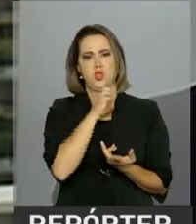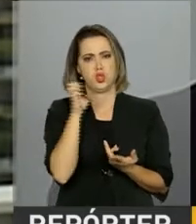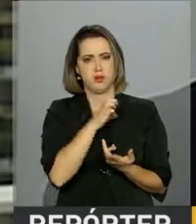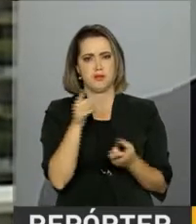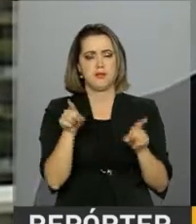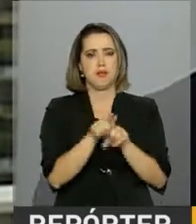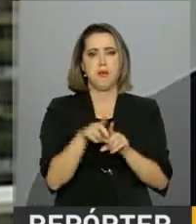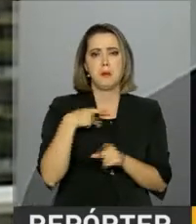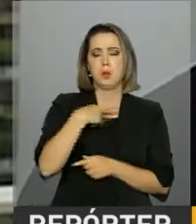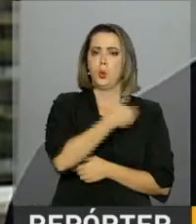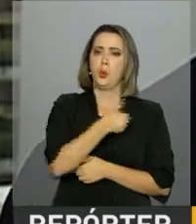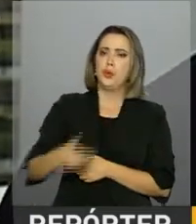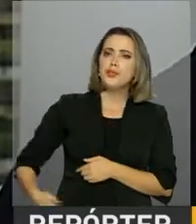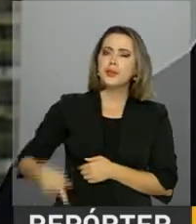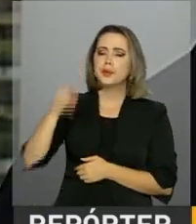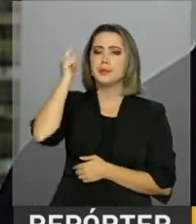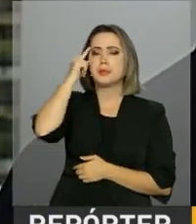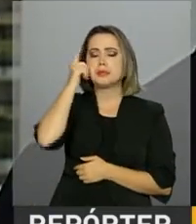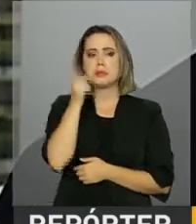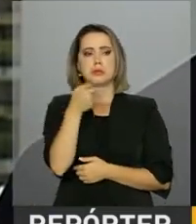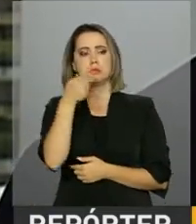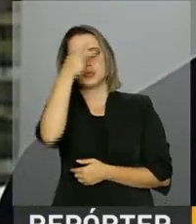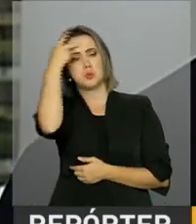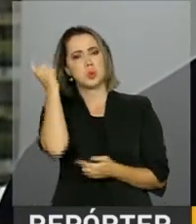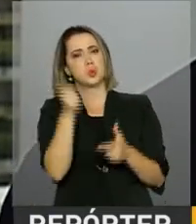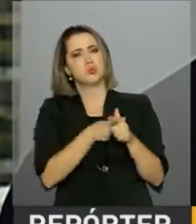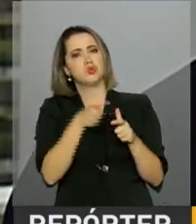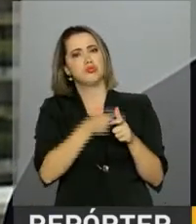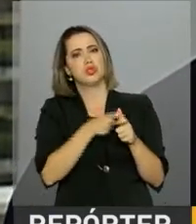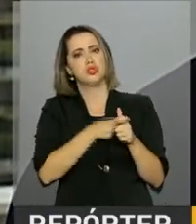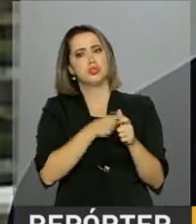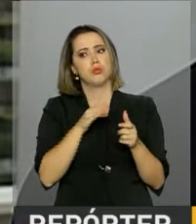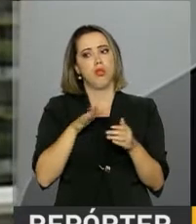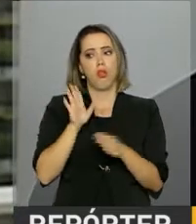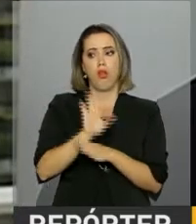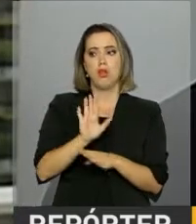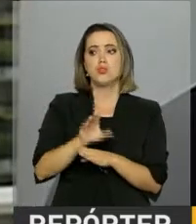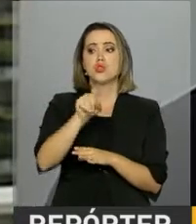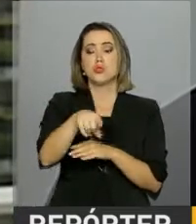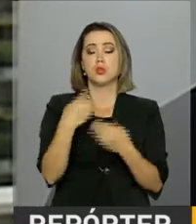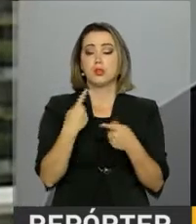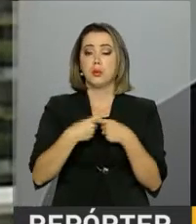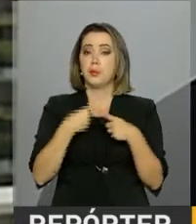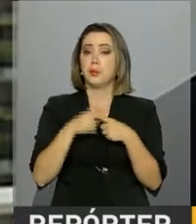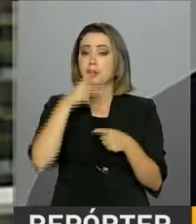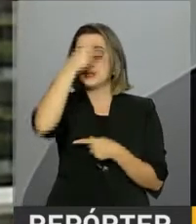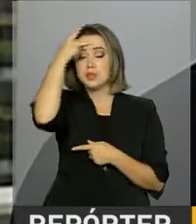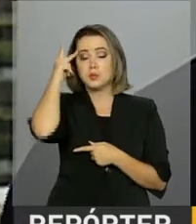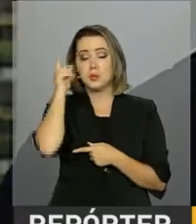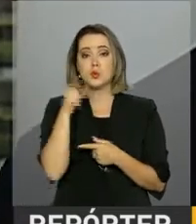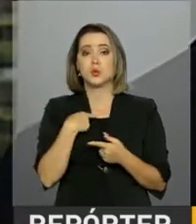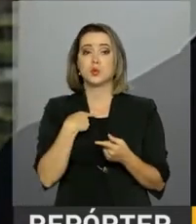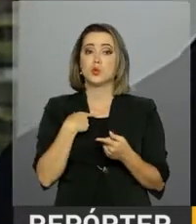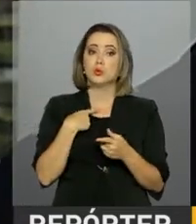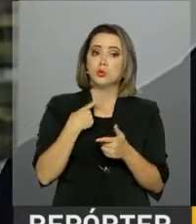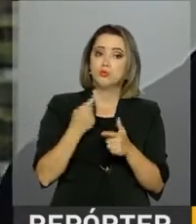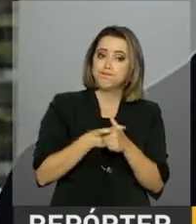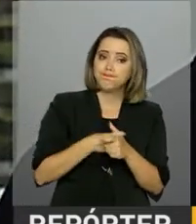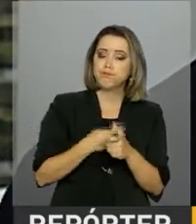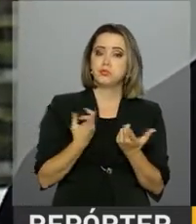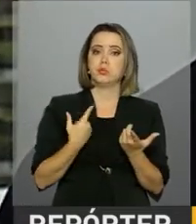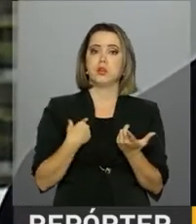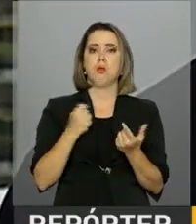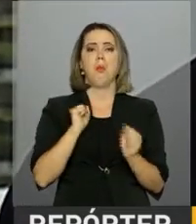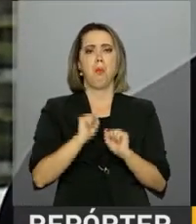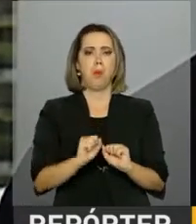inadimplência passa a atuar tentando minimizar seus efeitos então eu tenho uma possível diminuição de taxa de juros eu tenho um